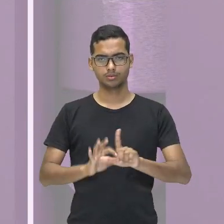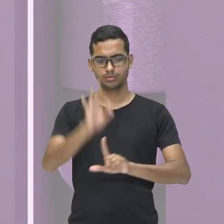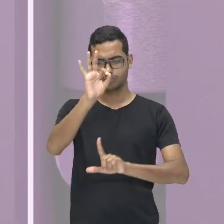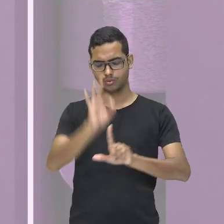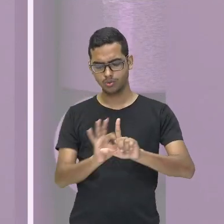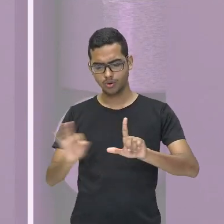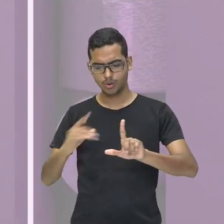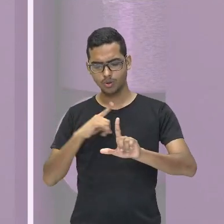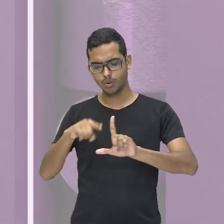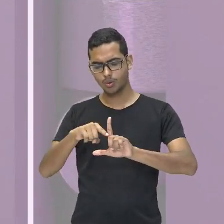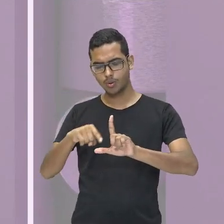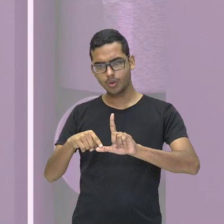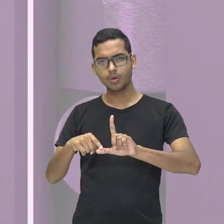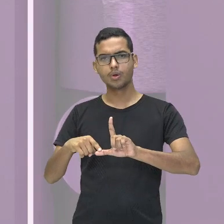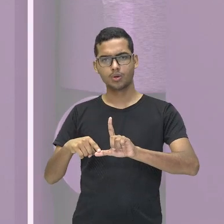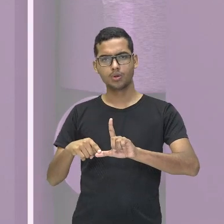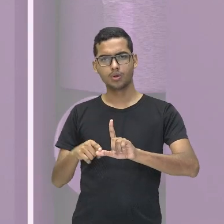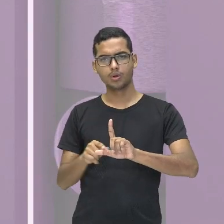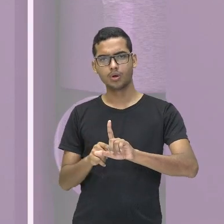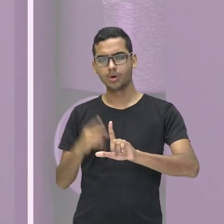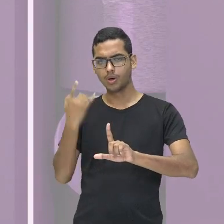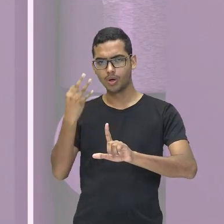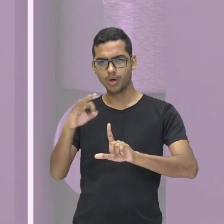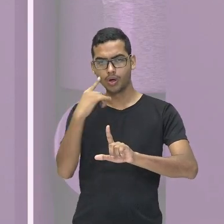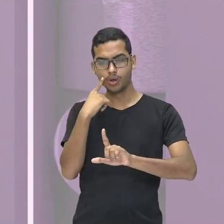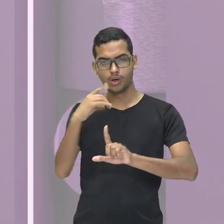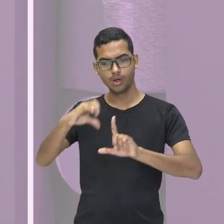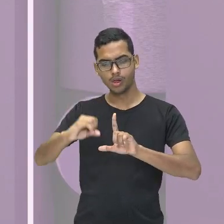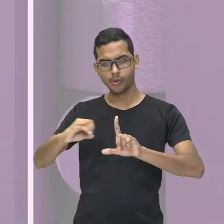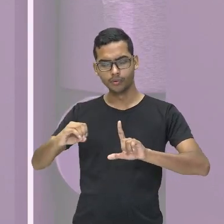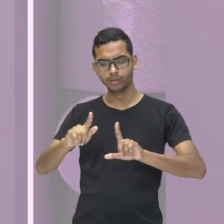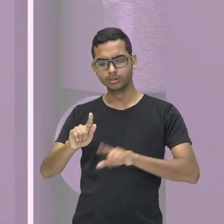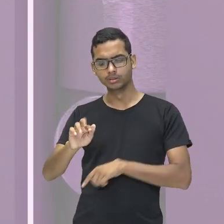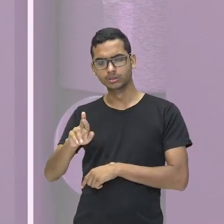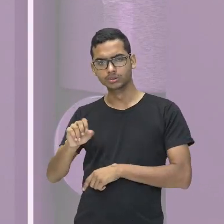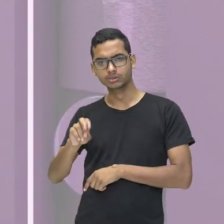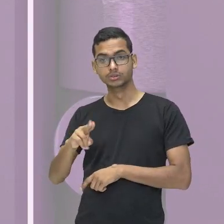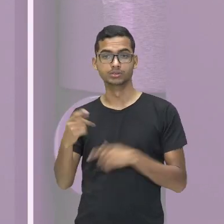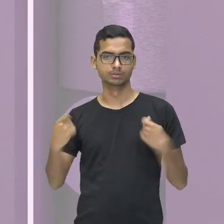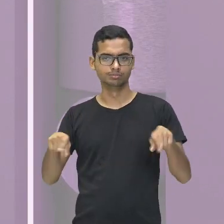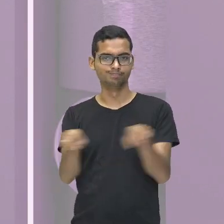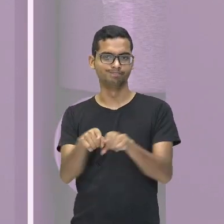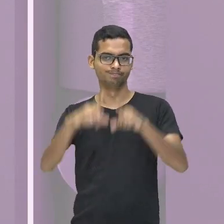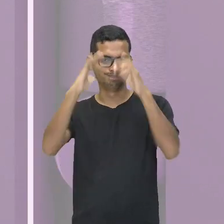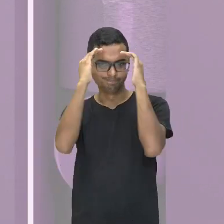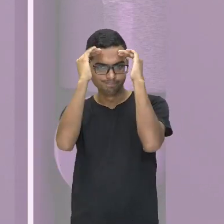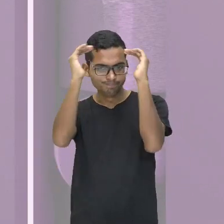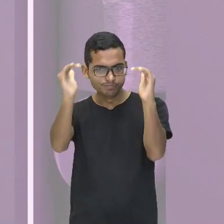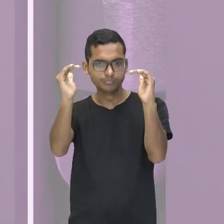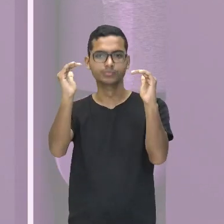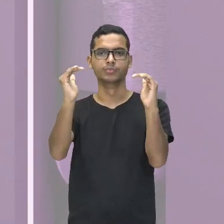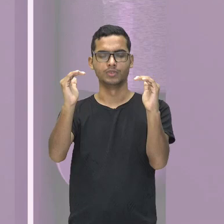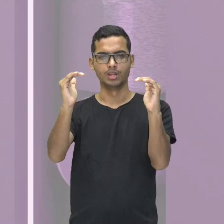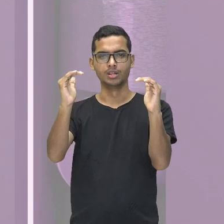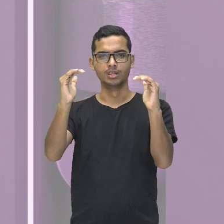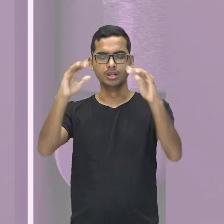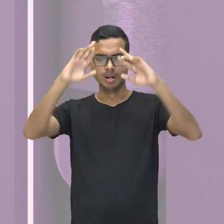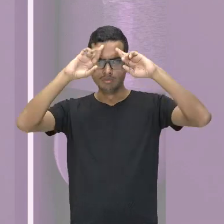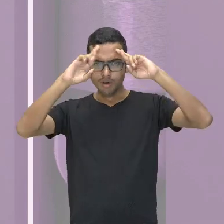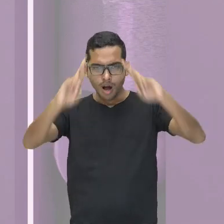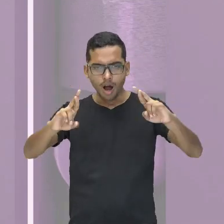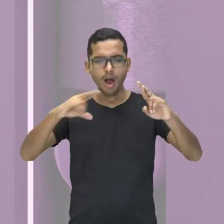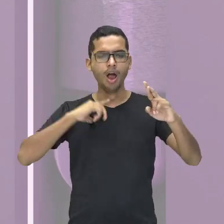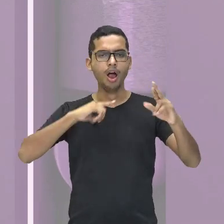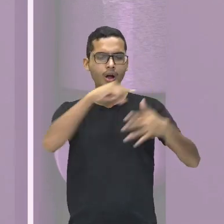bom? Exatamente de 90 graus, tá bom? Então, é necessário que se respeite esses parâmetros, tá bom? Para a